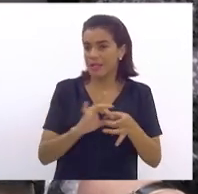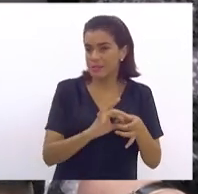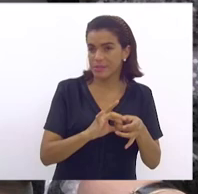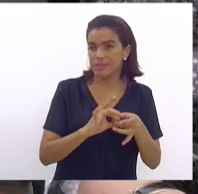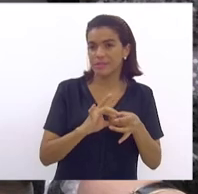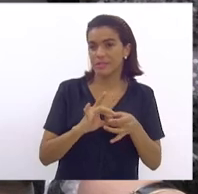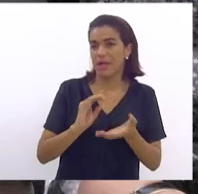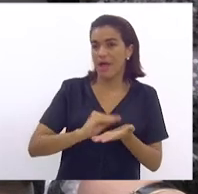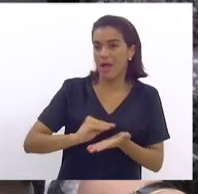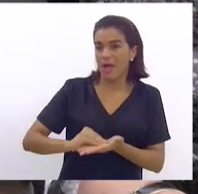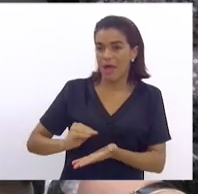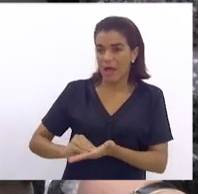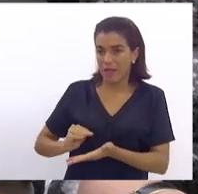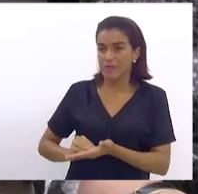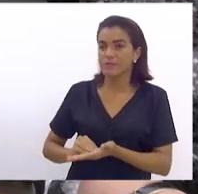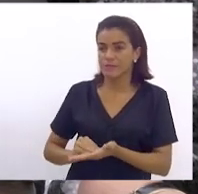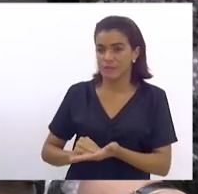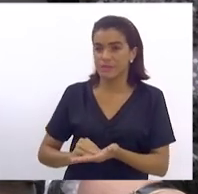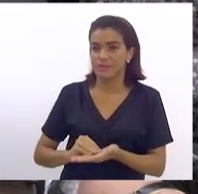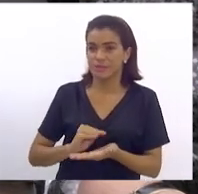às ausências